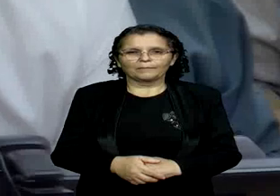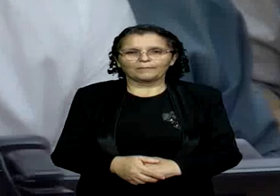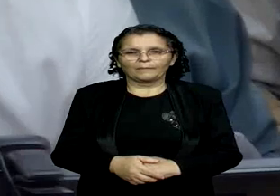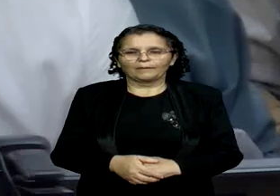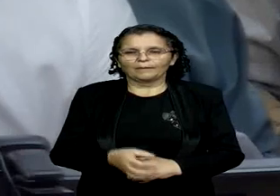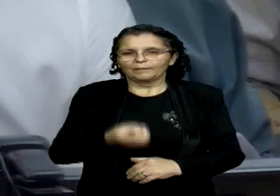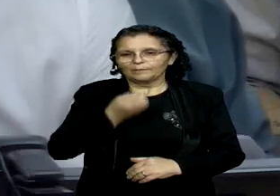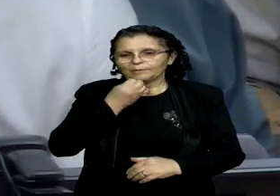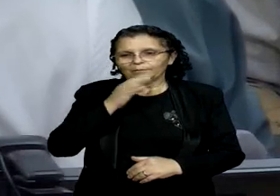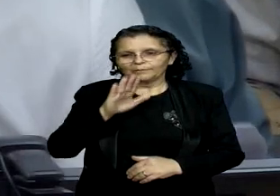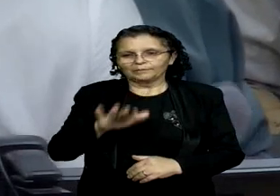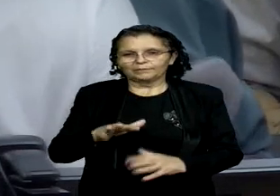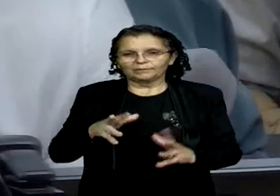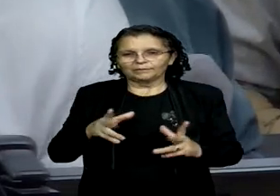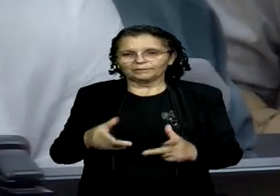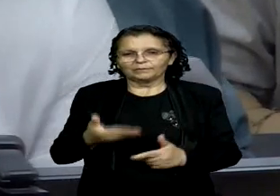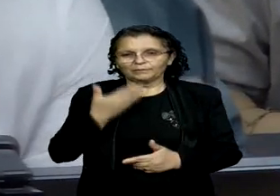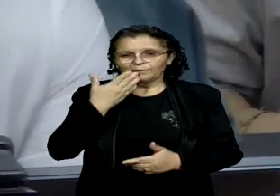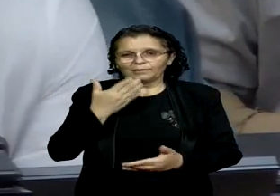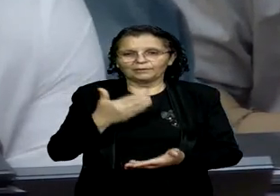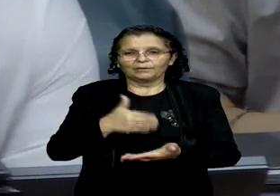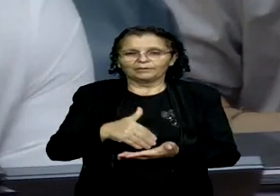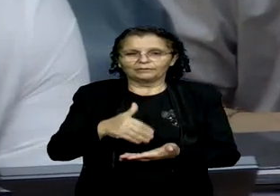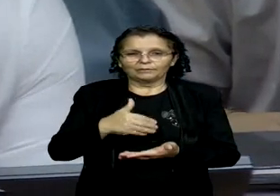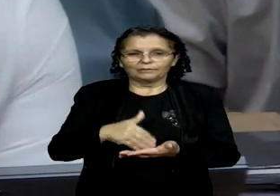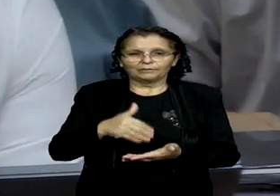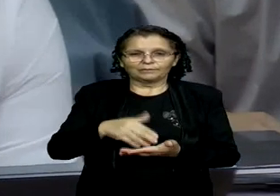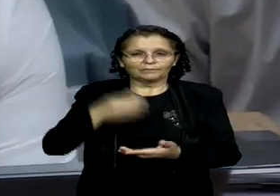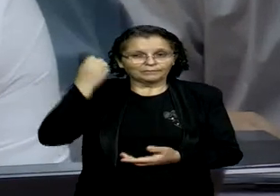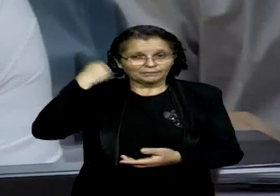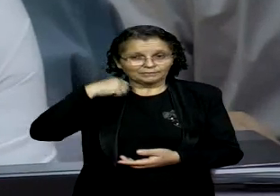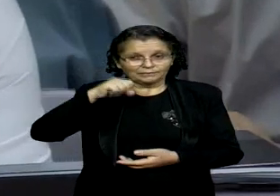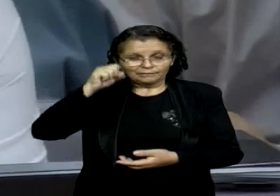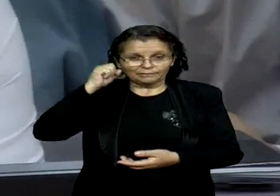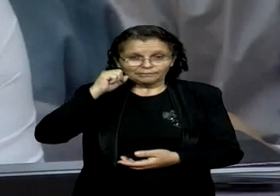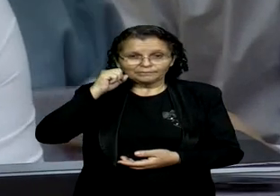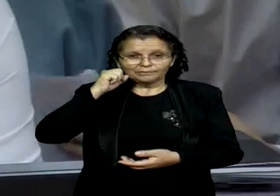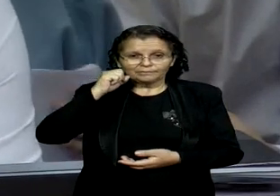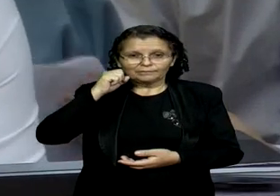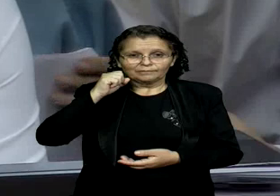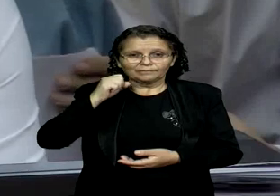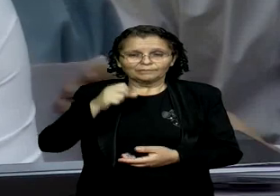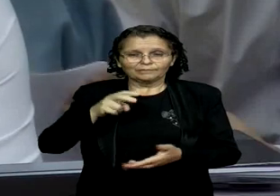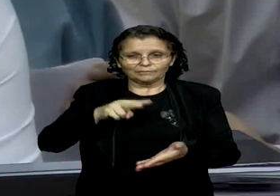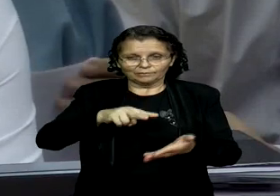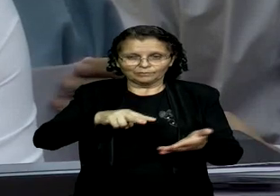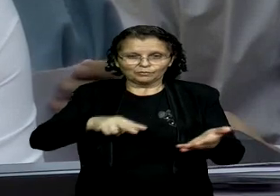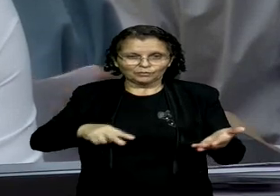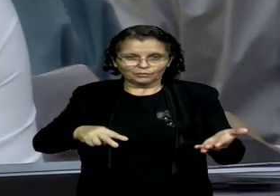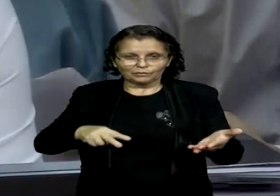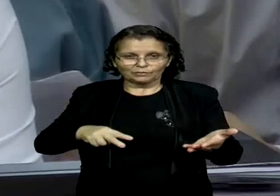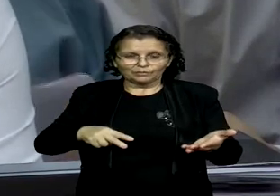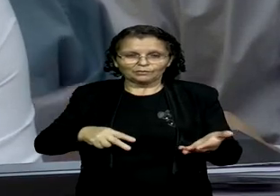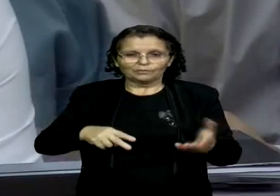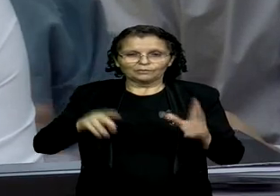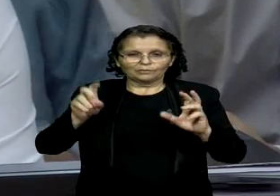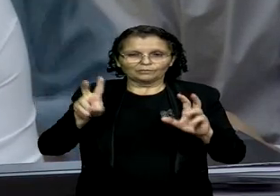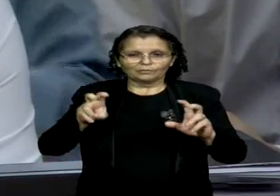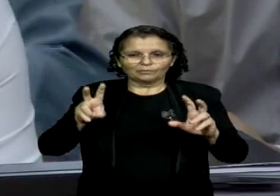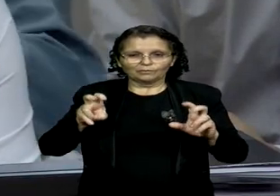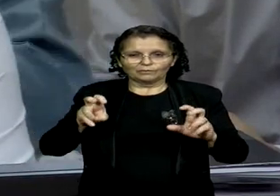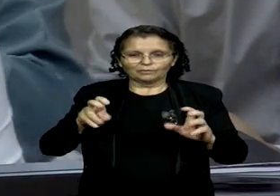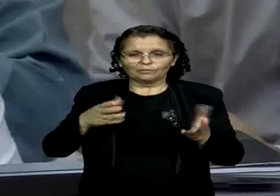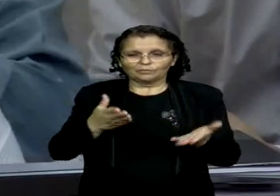Boa tarde a todos. Solicito que a nobre vereadora pastora Cristiane Selegato prossiga na leitura do assunto